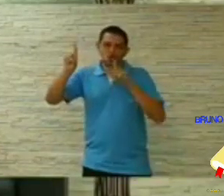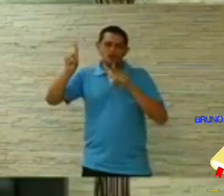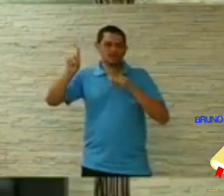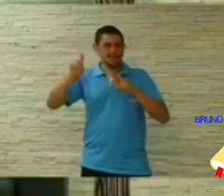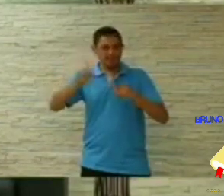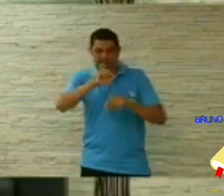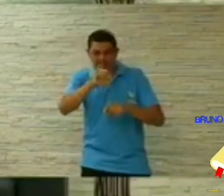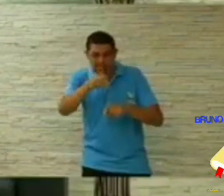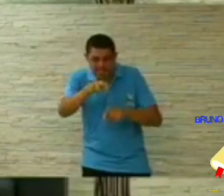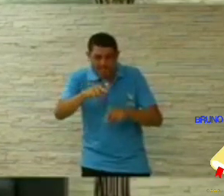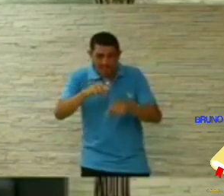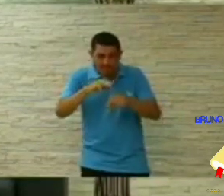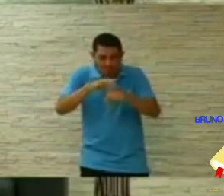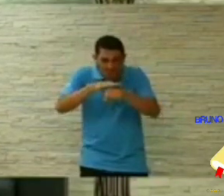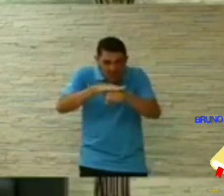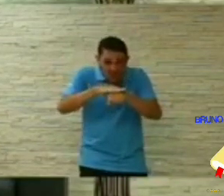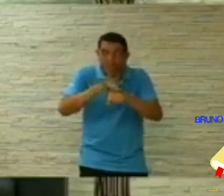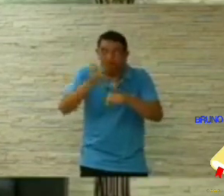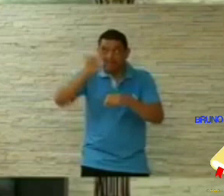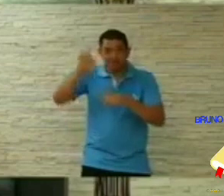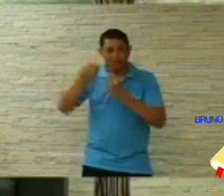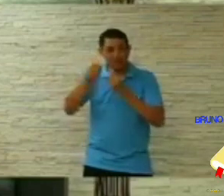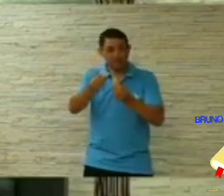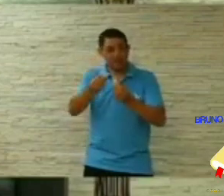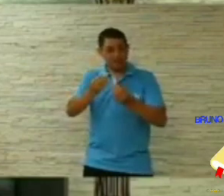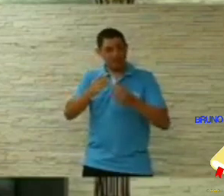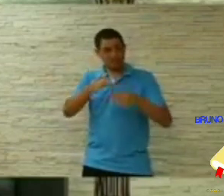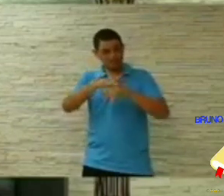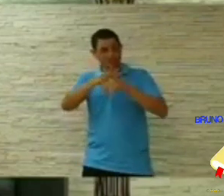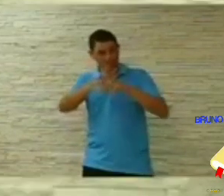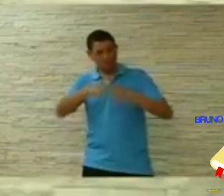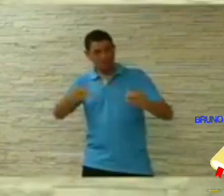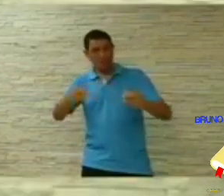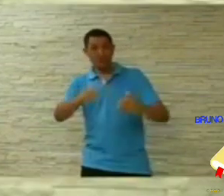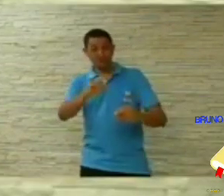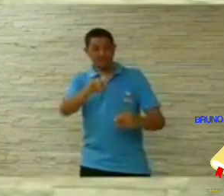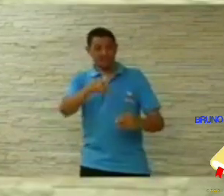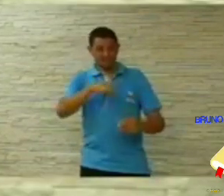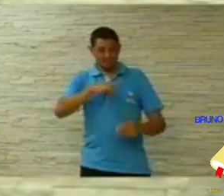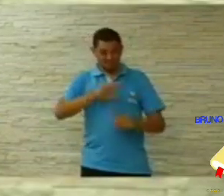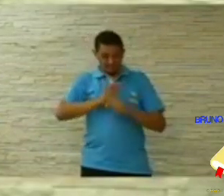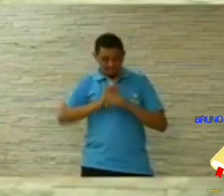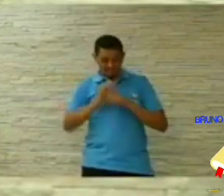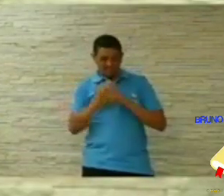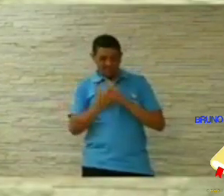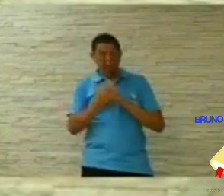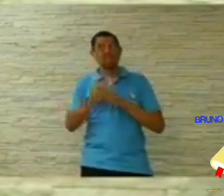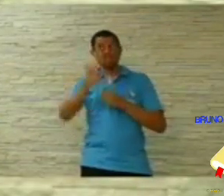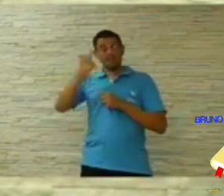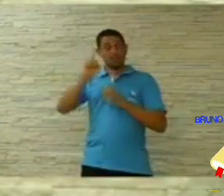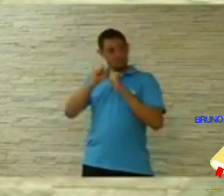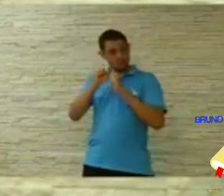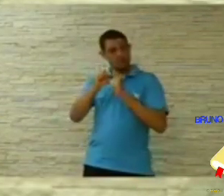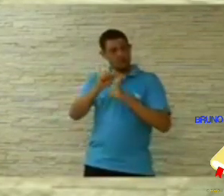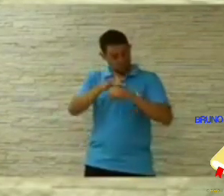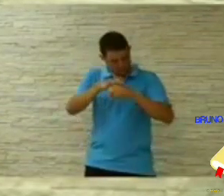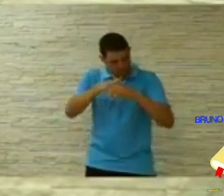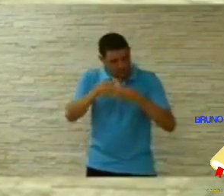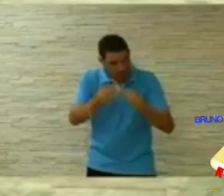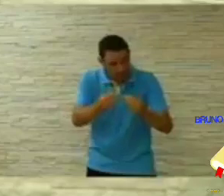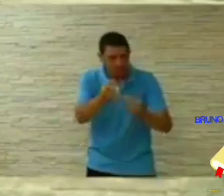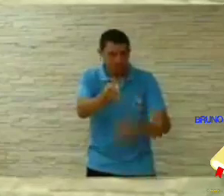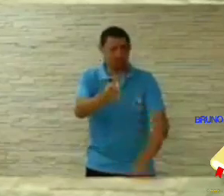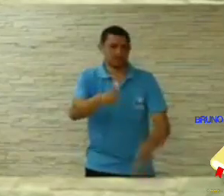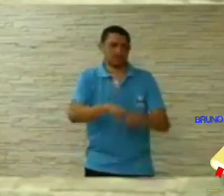tem. Deus é a cura para o coronavírus. Você acredita nisso? Deus é um Deus que quebra a maldição. Ele